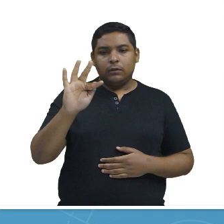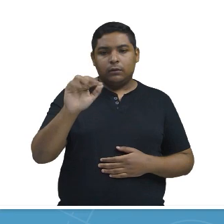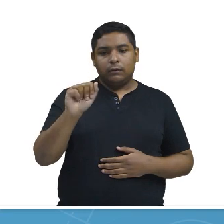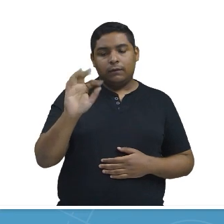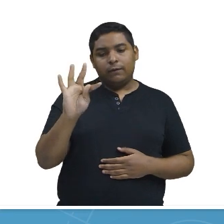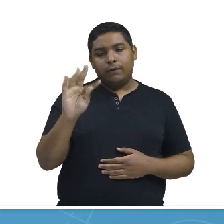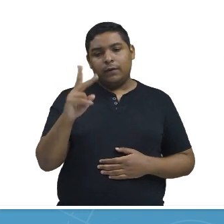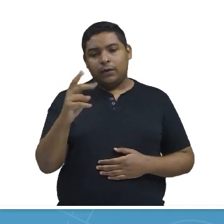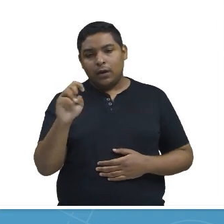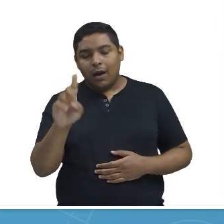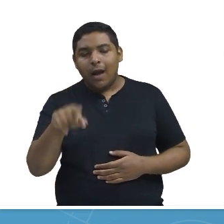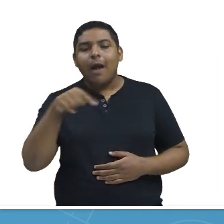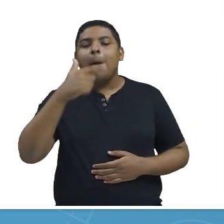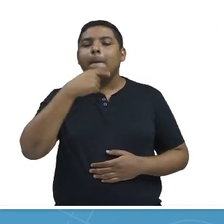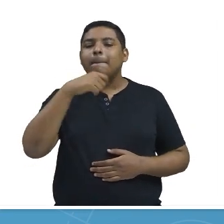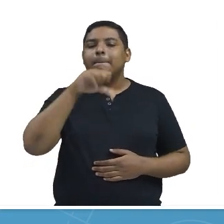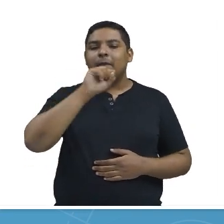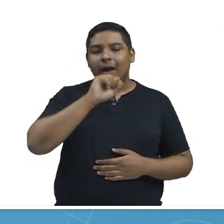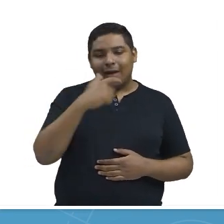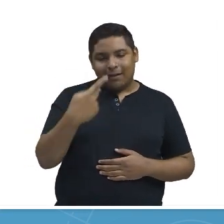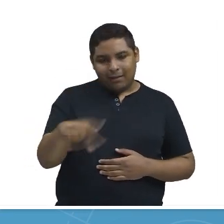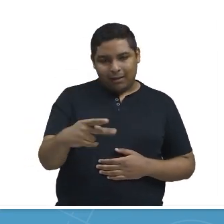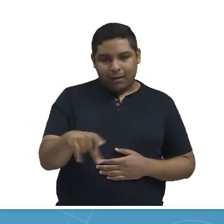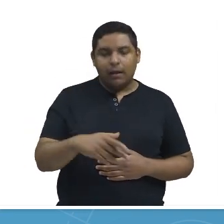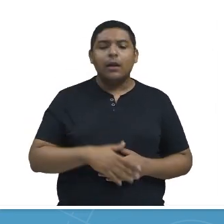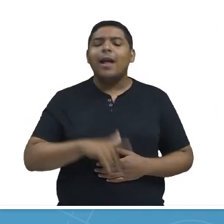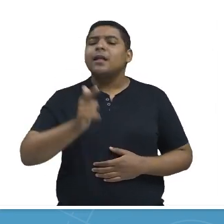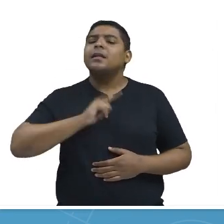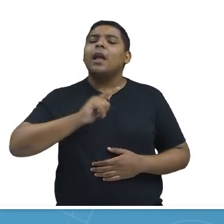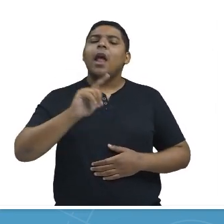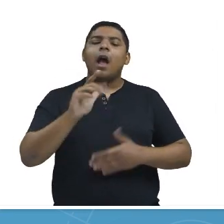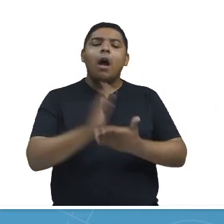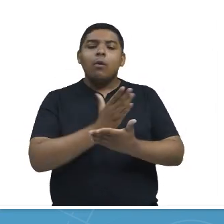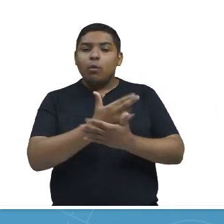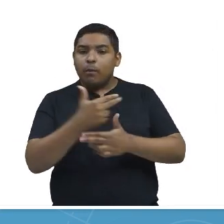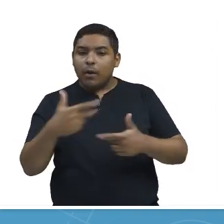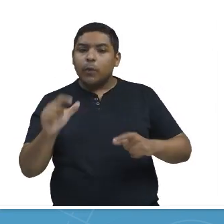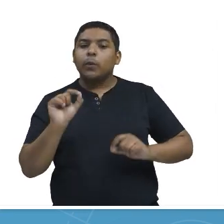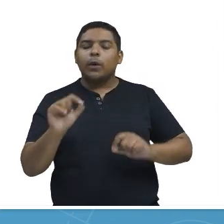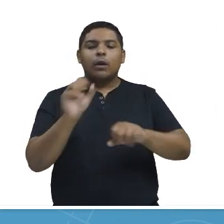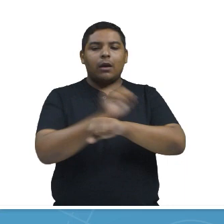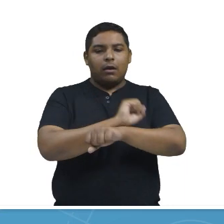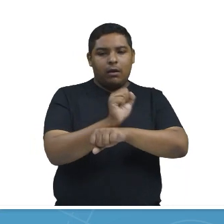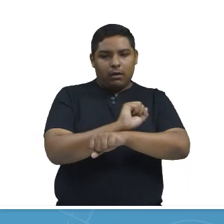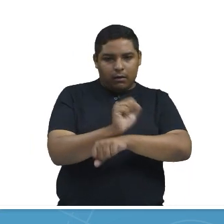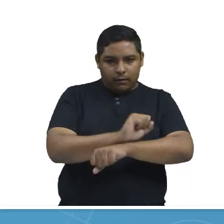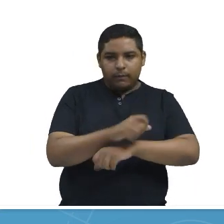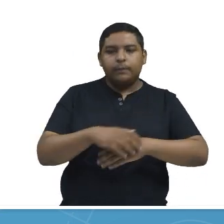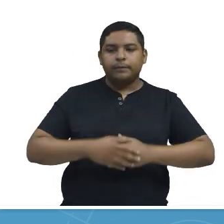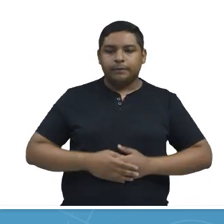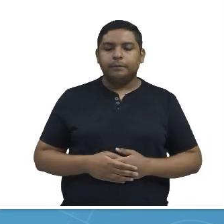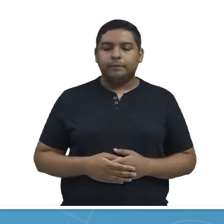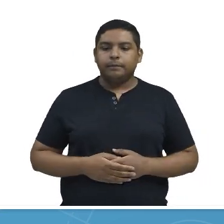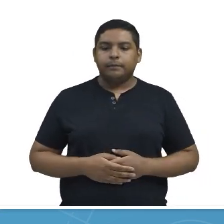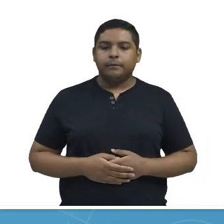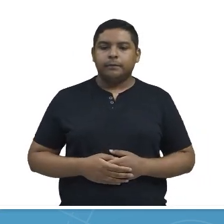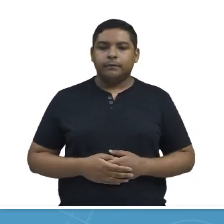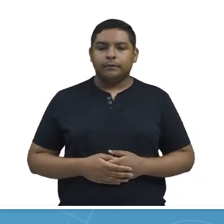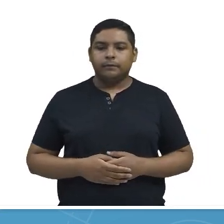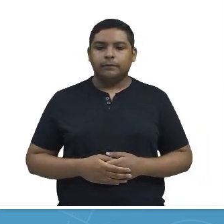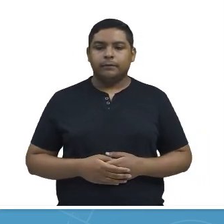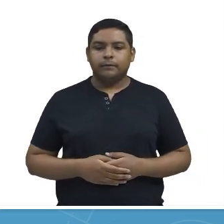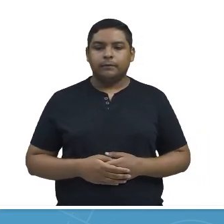o pai. Então, esse pai possui algo. O que é? É o car, cujo car, whose